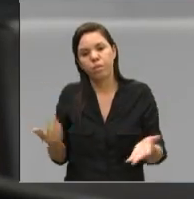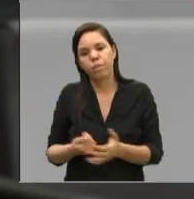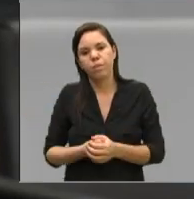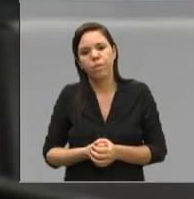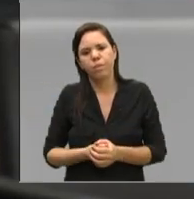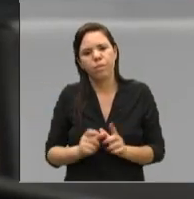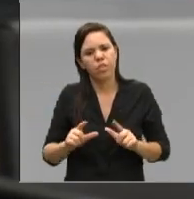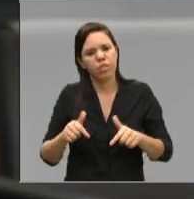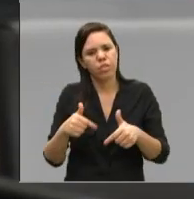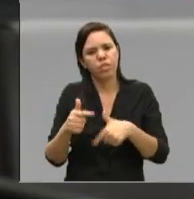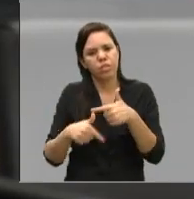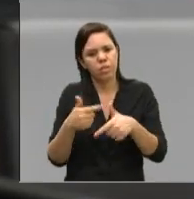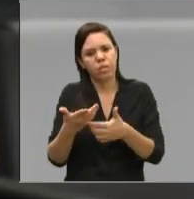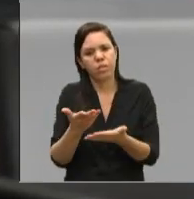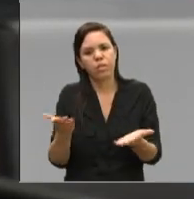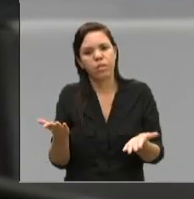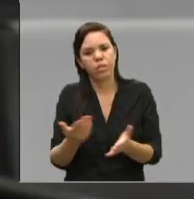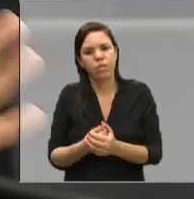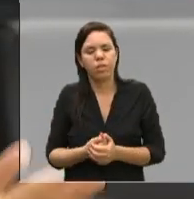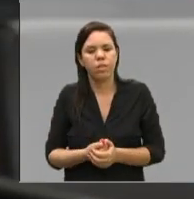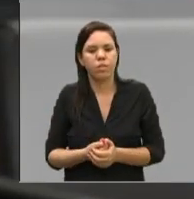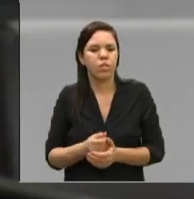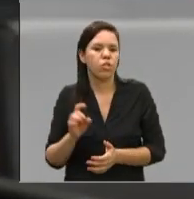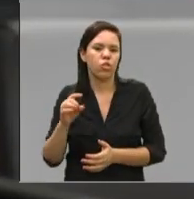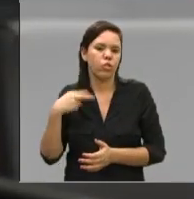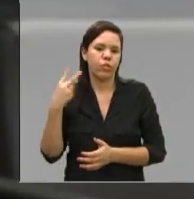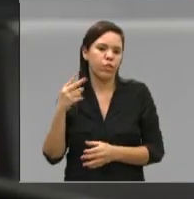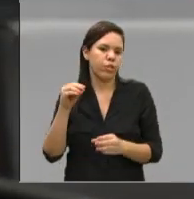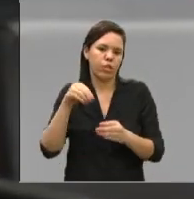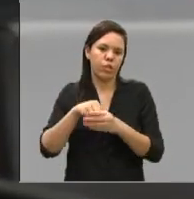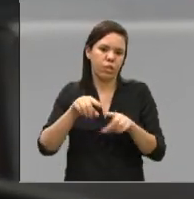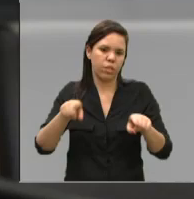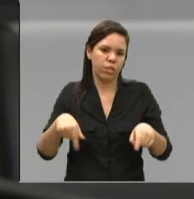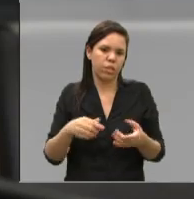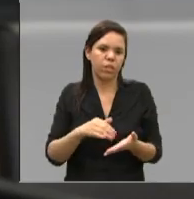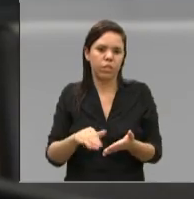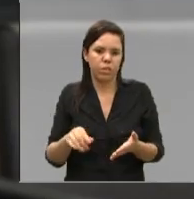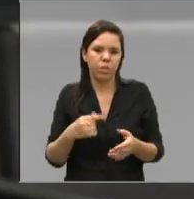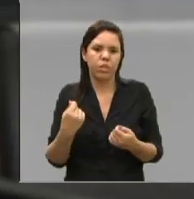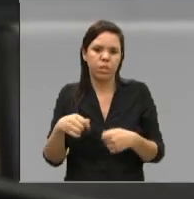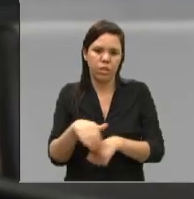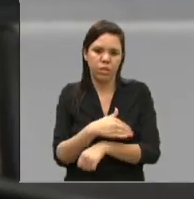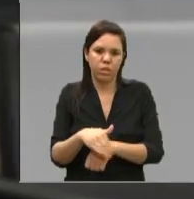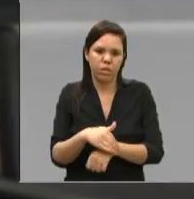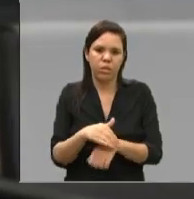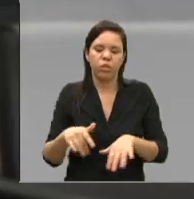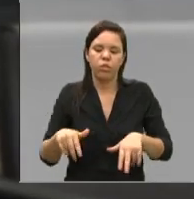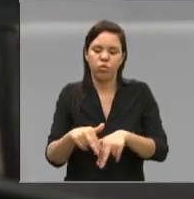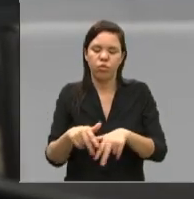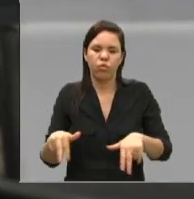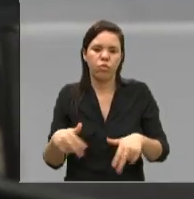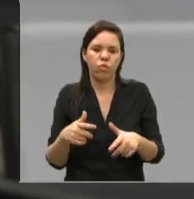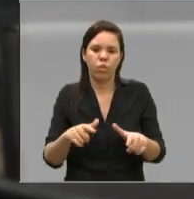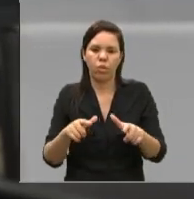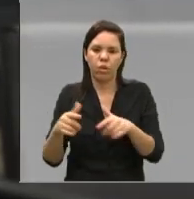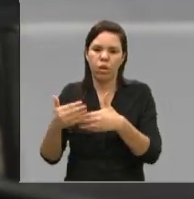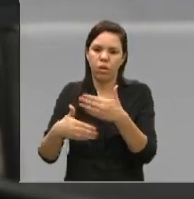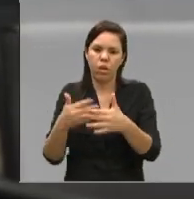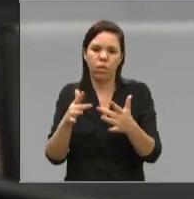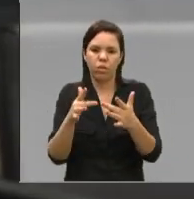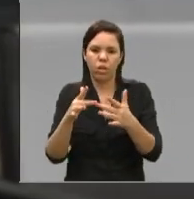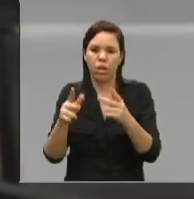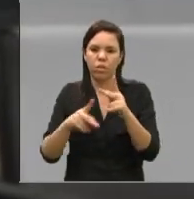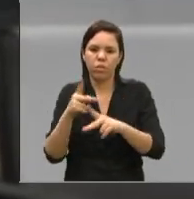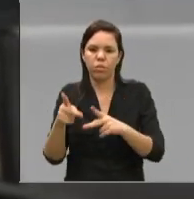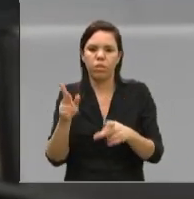nas atividades, porque mandato não é para ficar dentro de gabinete, né? Mandato tem que ser na rua, no chão, ali no cotidiano. E